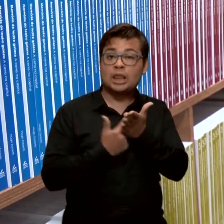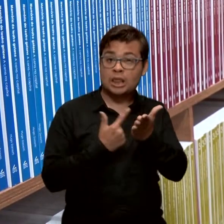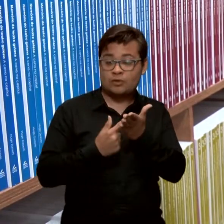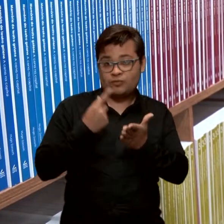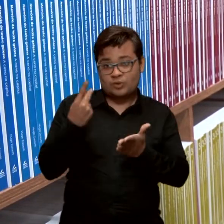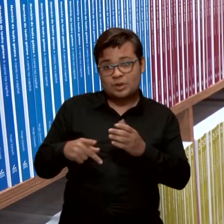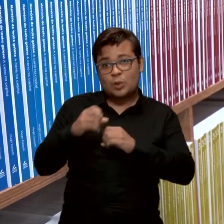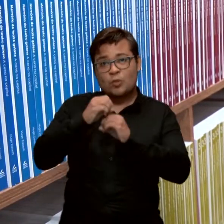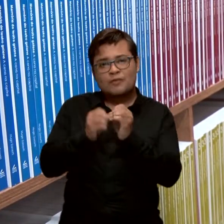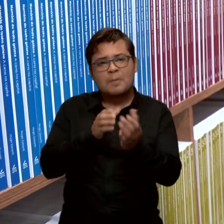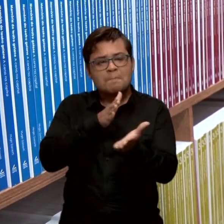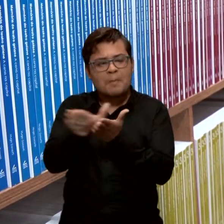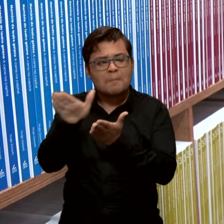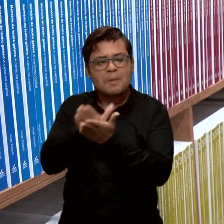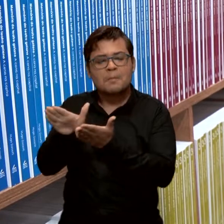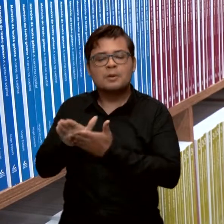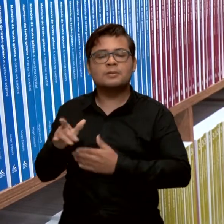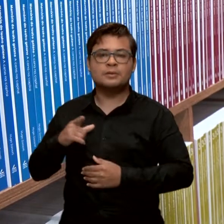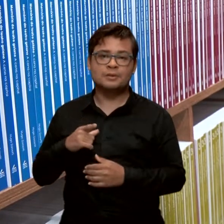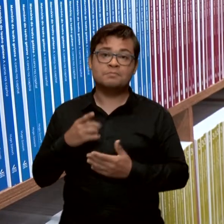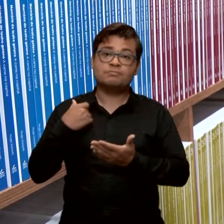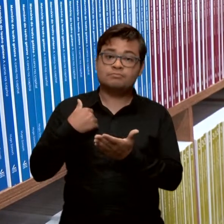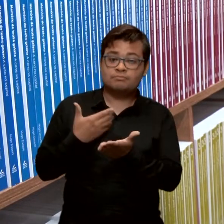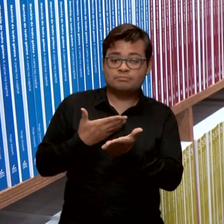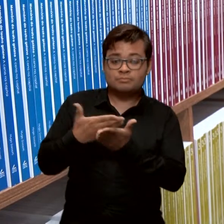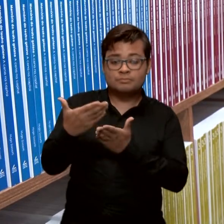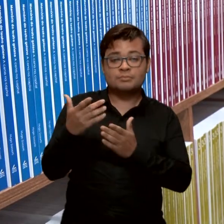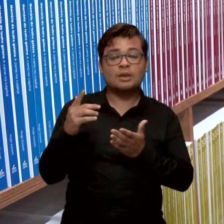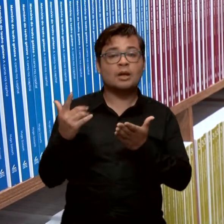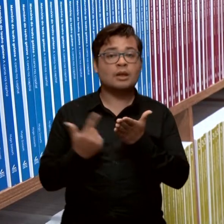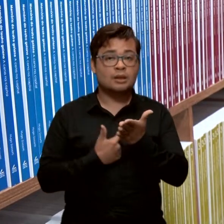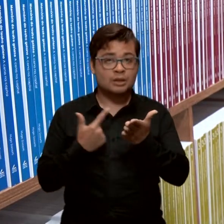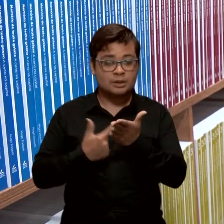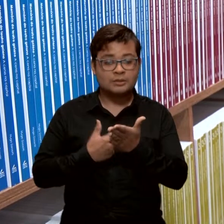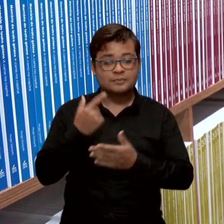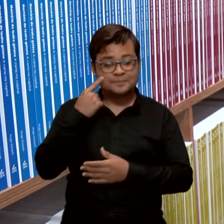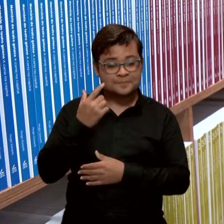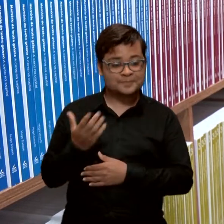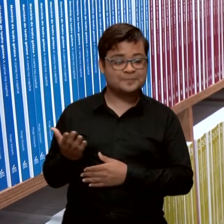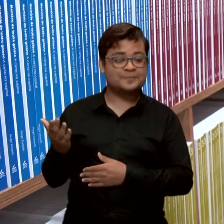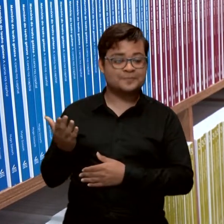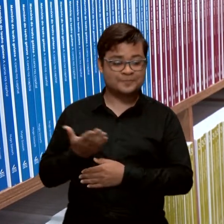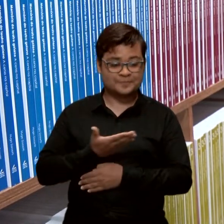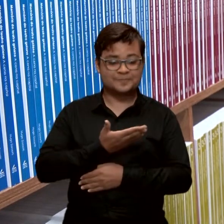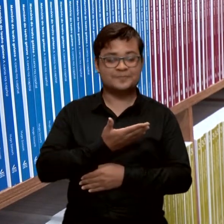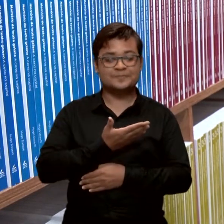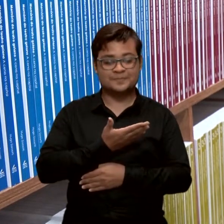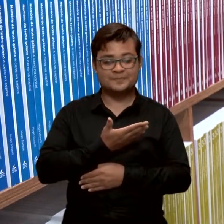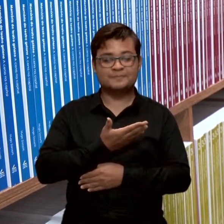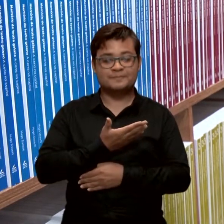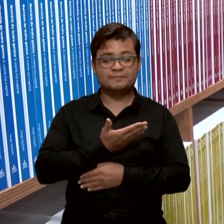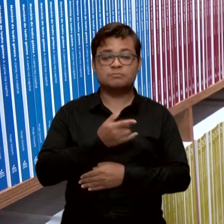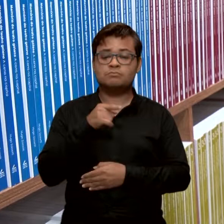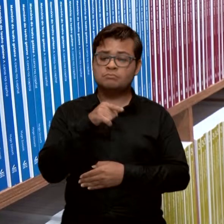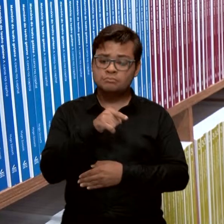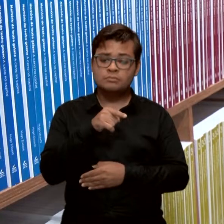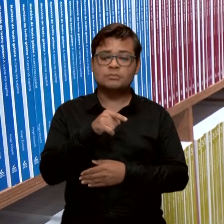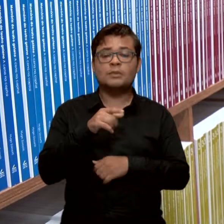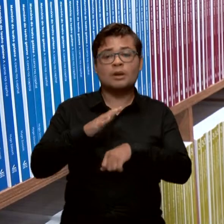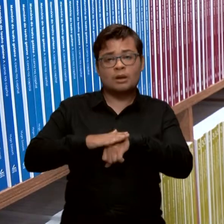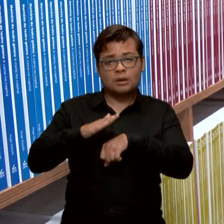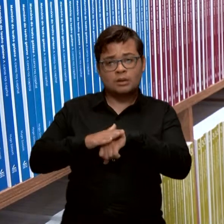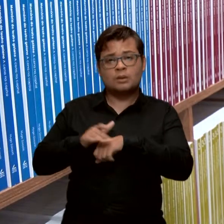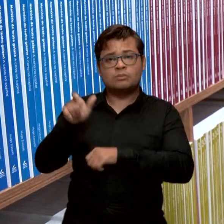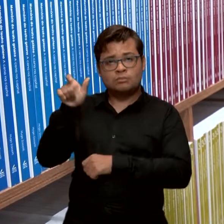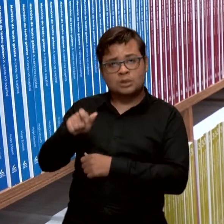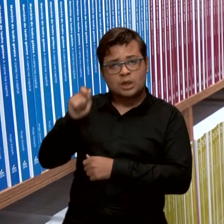publicados pela editora UFG. Eu começo com A Flor Frondosa do Jatobá. Essa obra literária de José Humberto